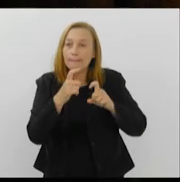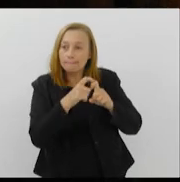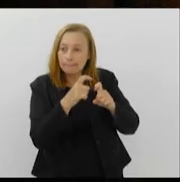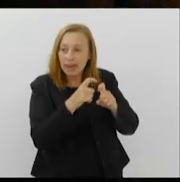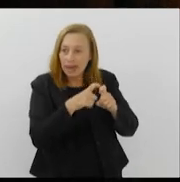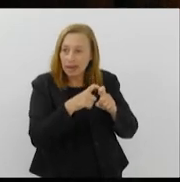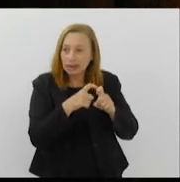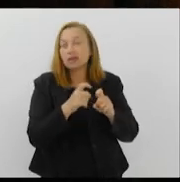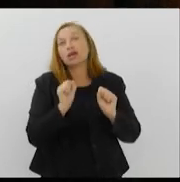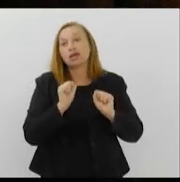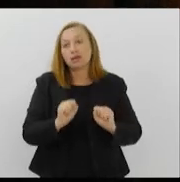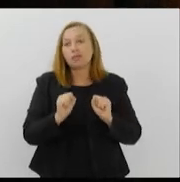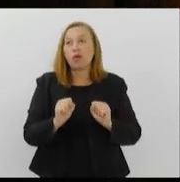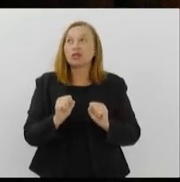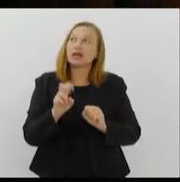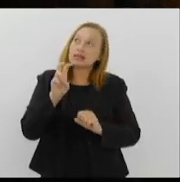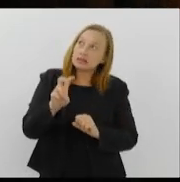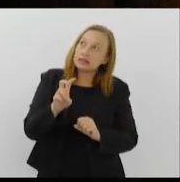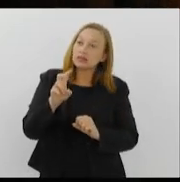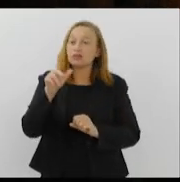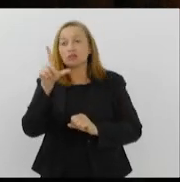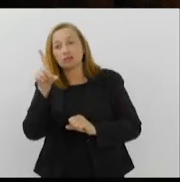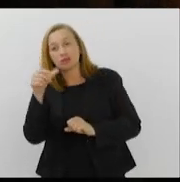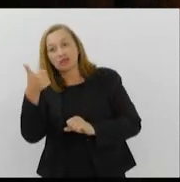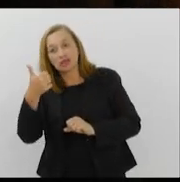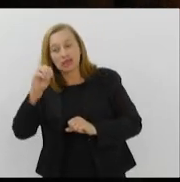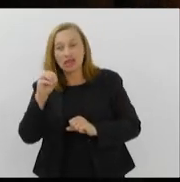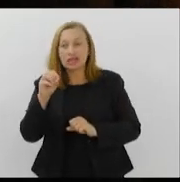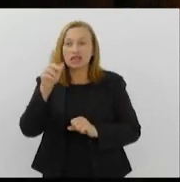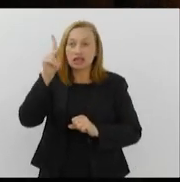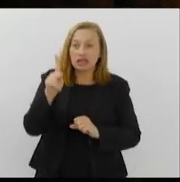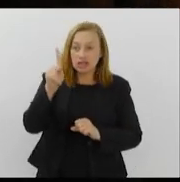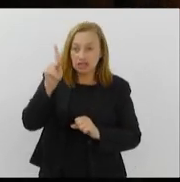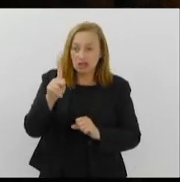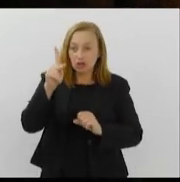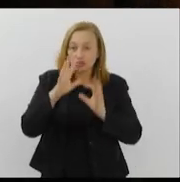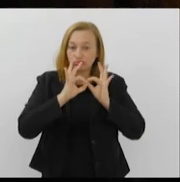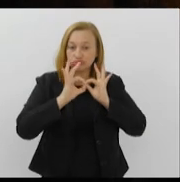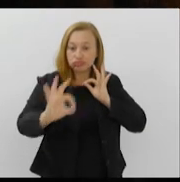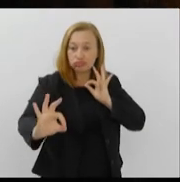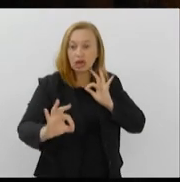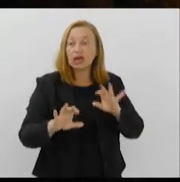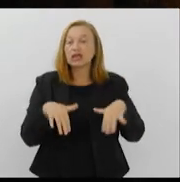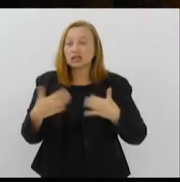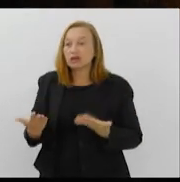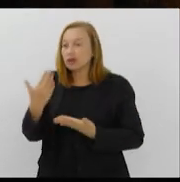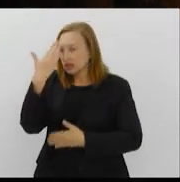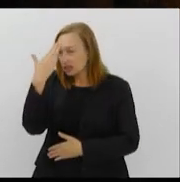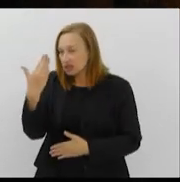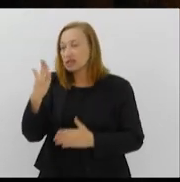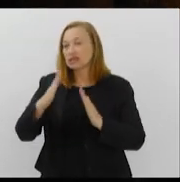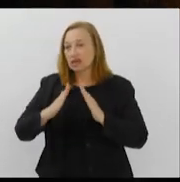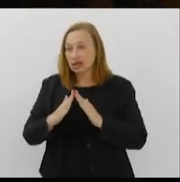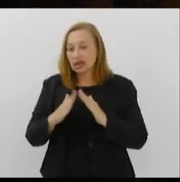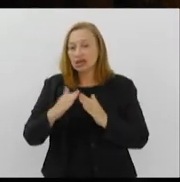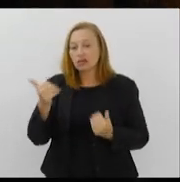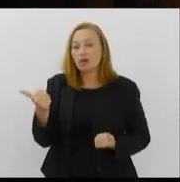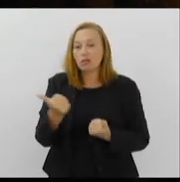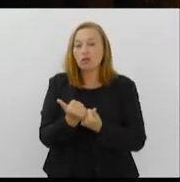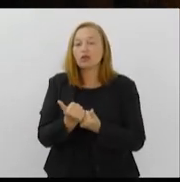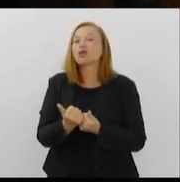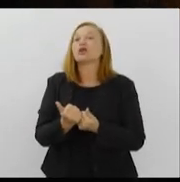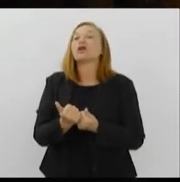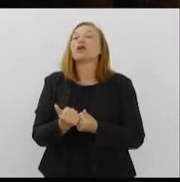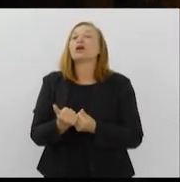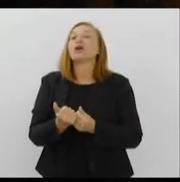pode estar a 5, 10, 15 quilômetros de distância. Então, eu quero agradecer a essa casa o apoio ao projeto